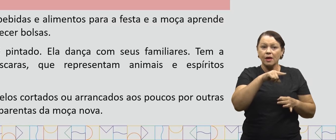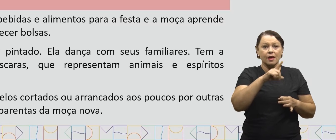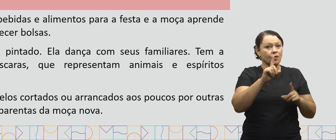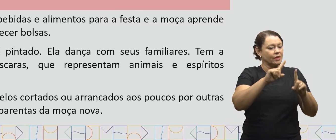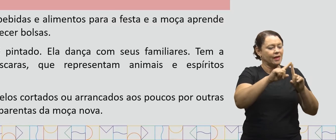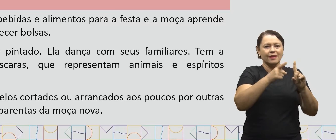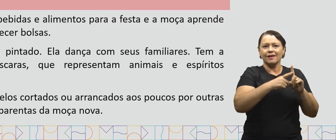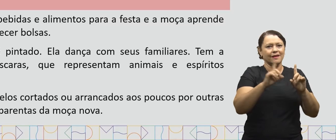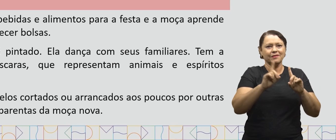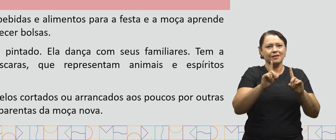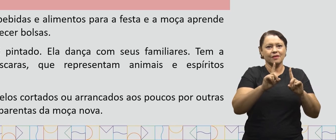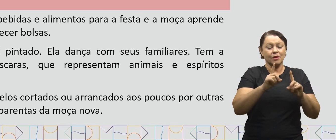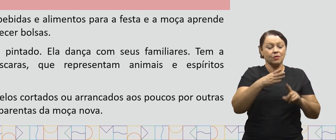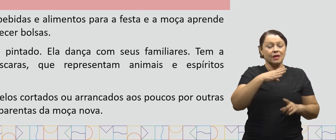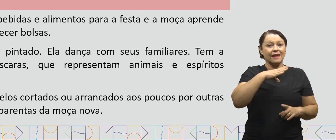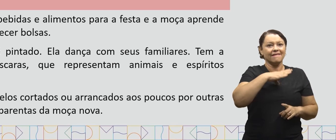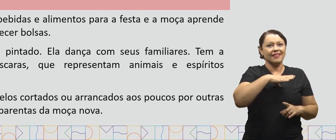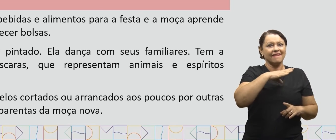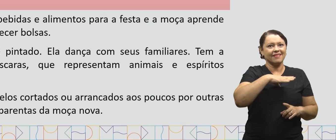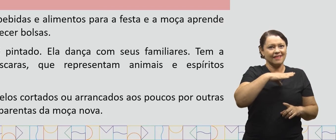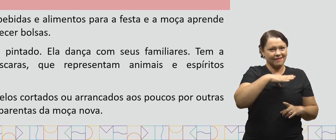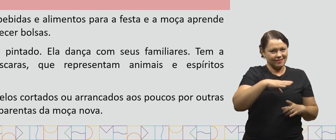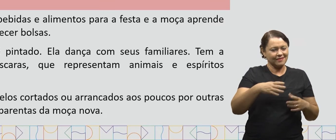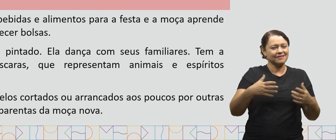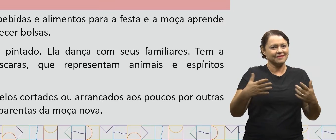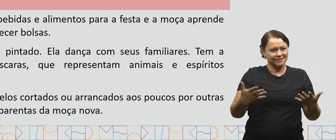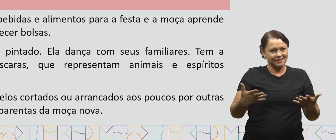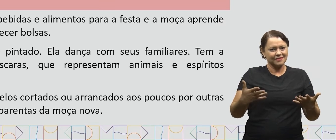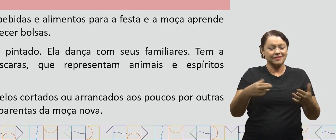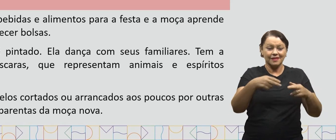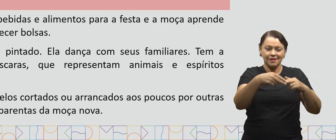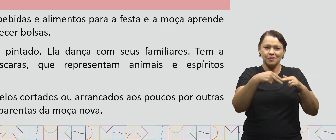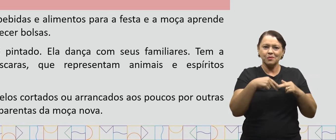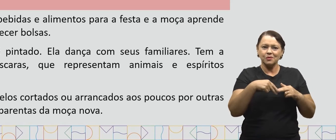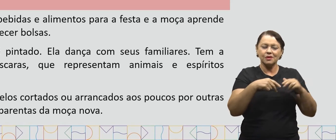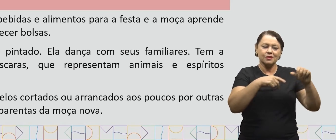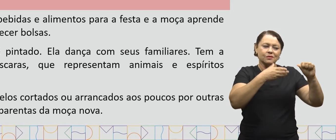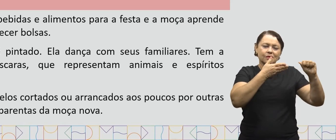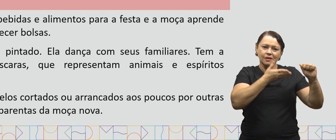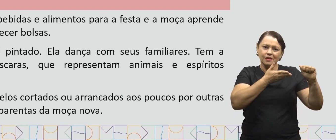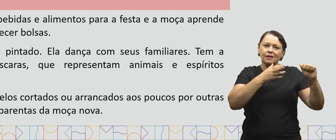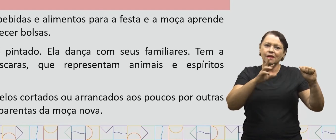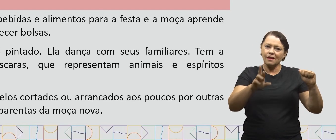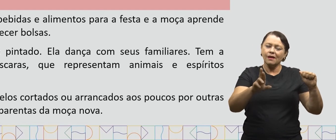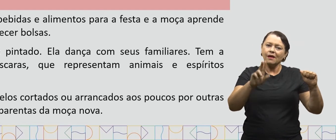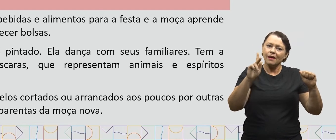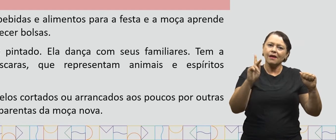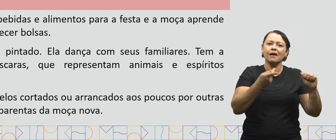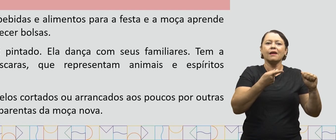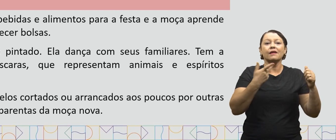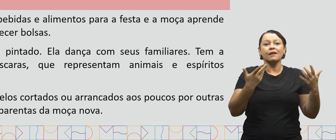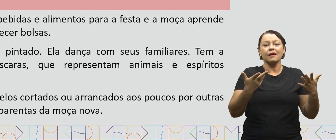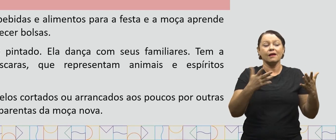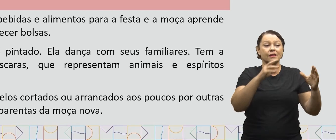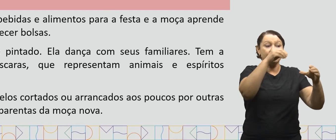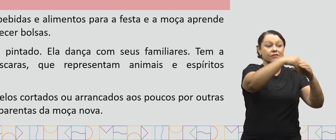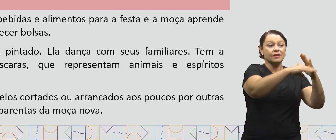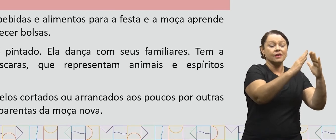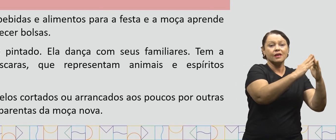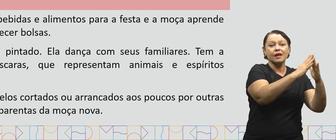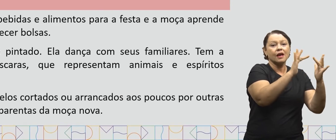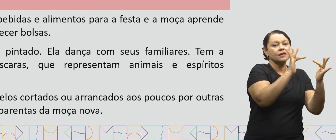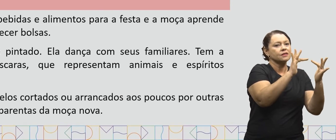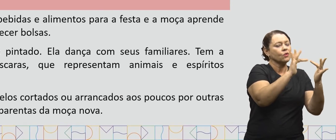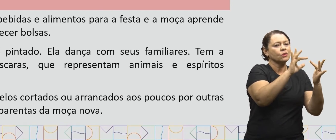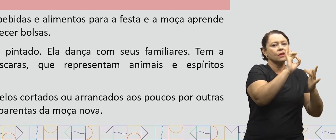menina menstrua e não quando engravida. Ela fica isolada em casa, em contato apenas com a mãe